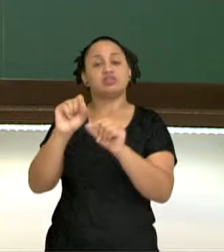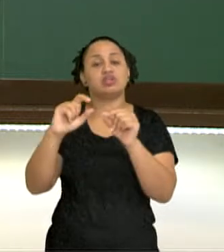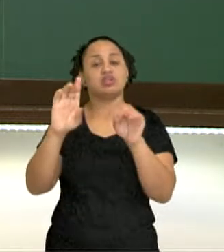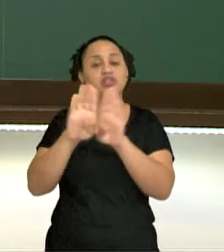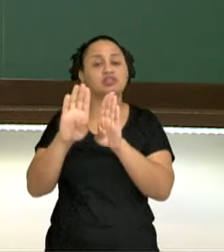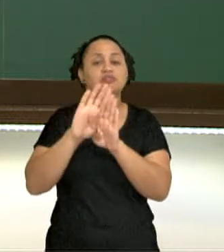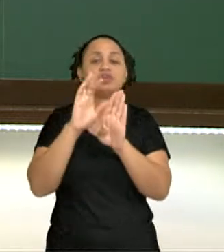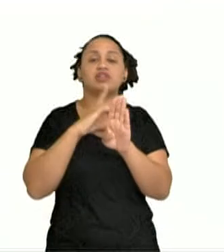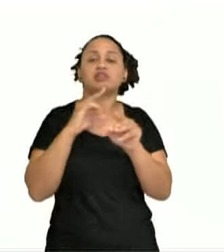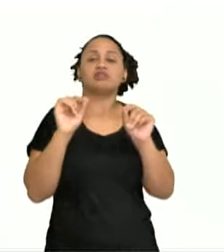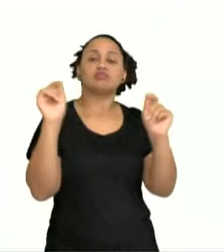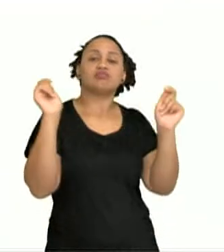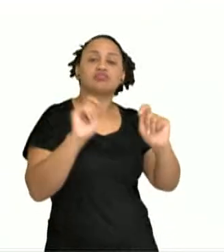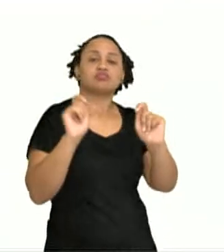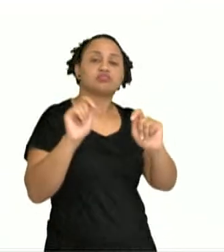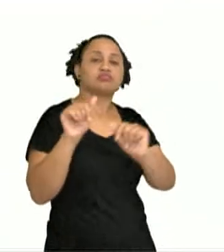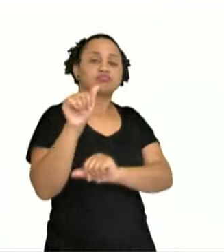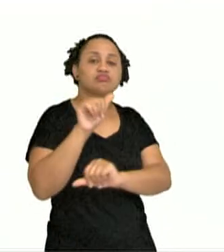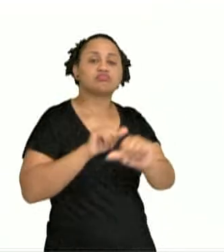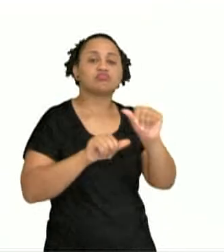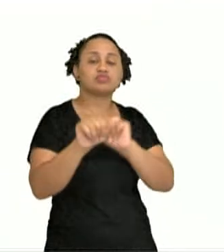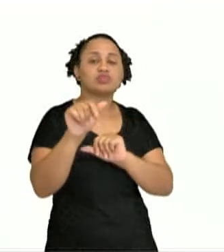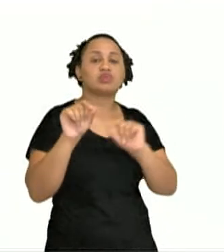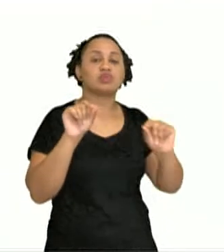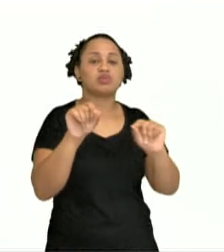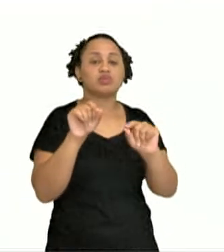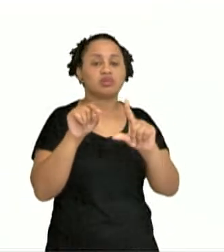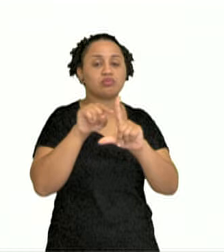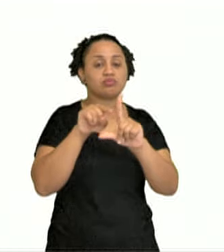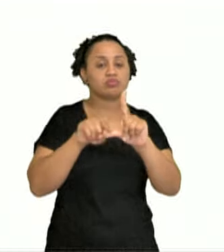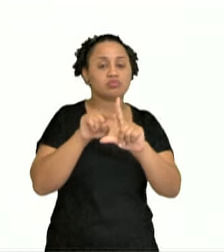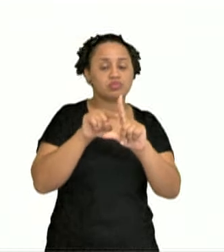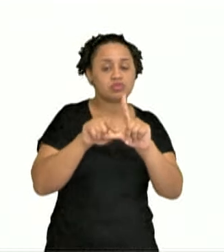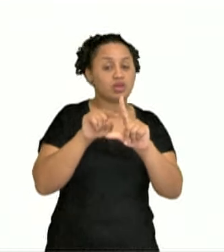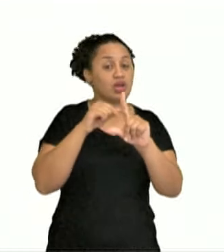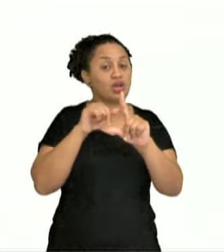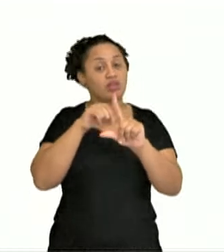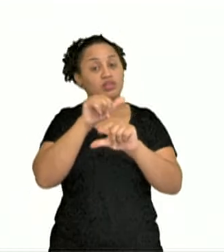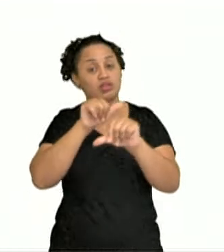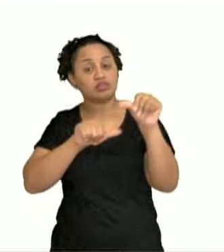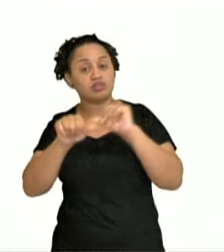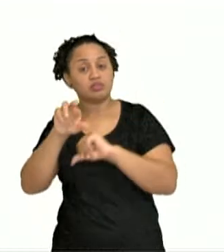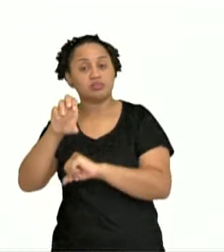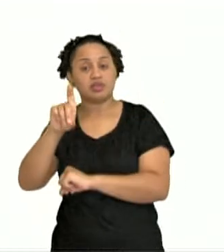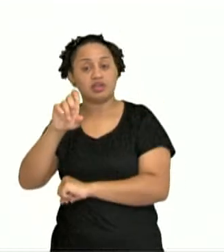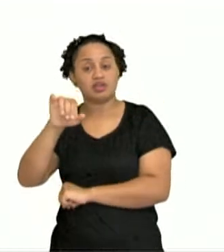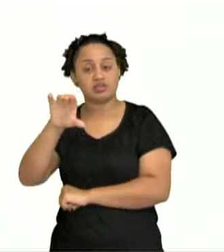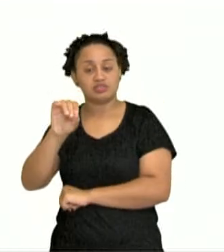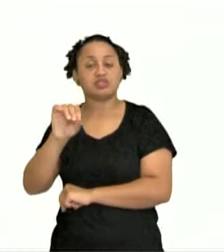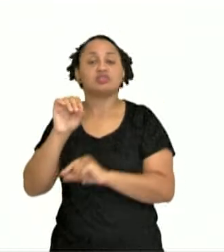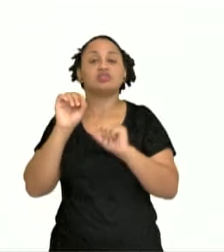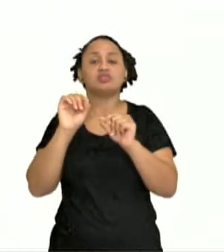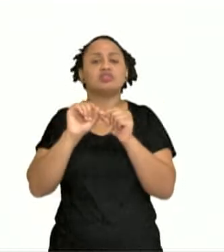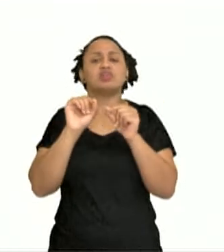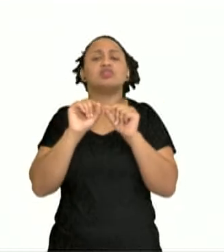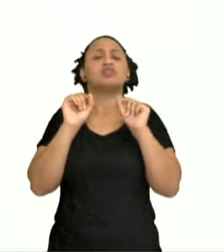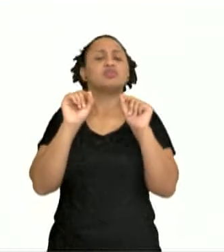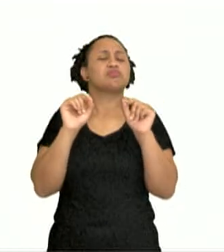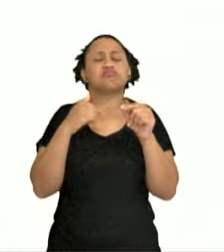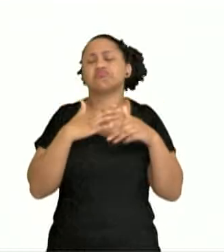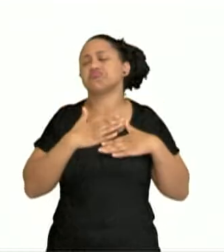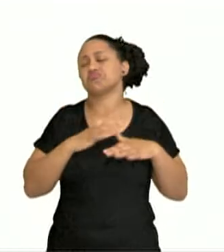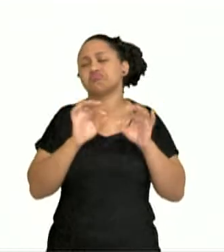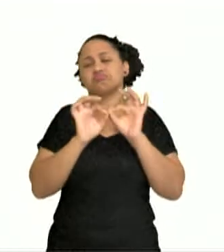essa possibilidade de transformar ângulos de graus para radianos fazendo é bem tranquilo, tá, gente,